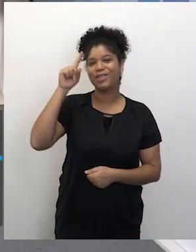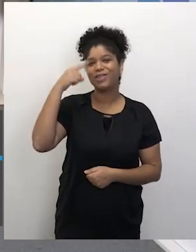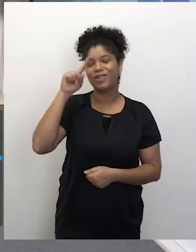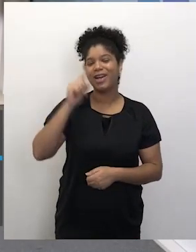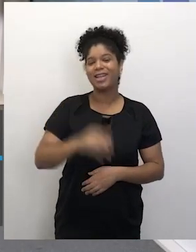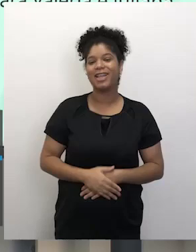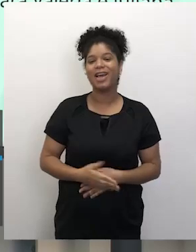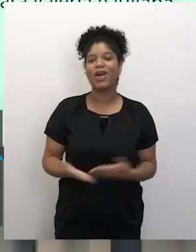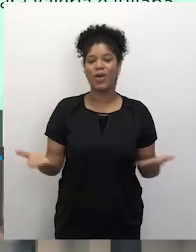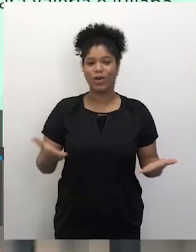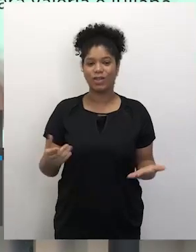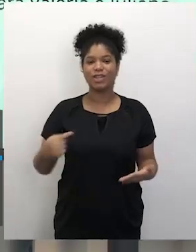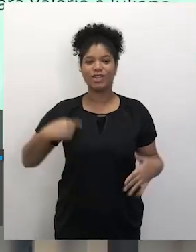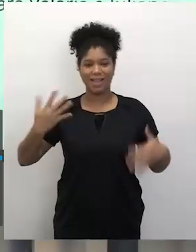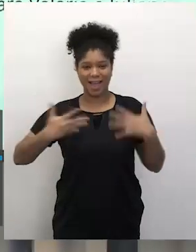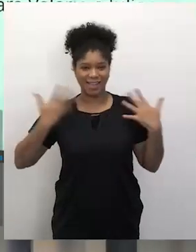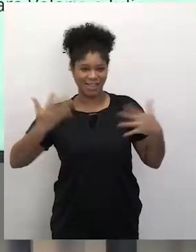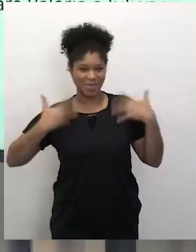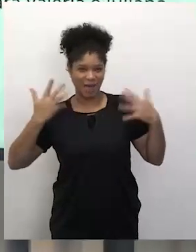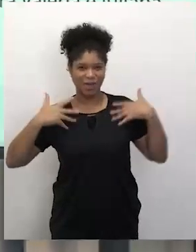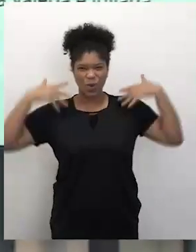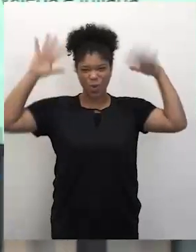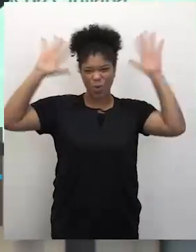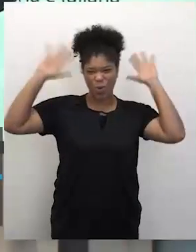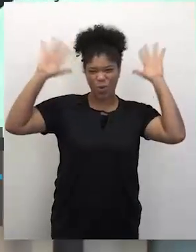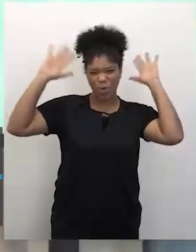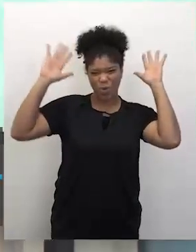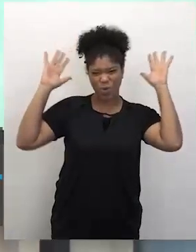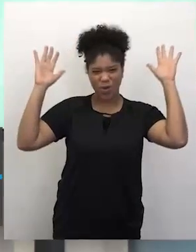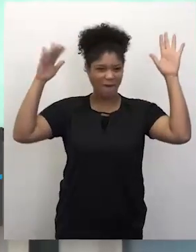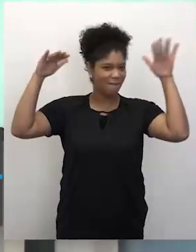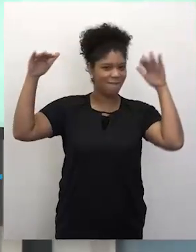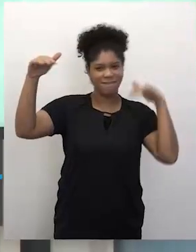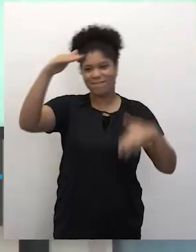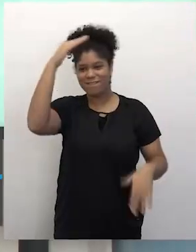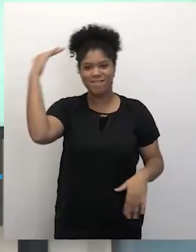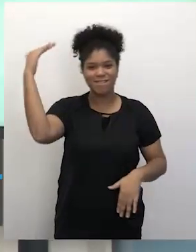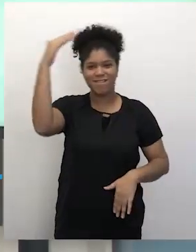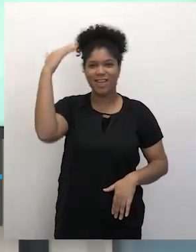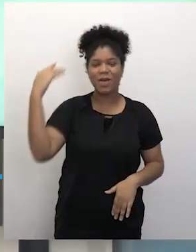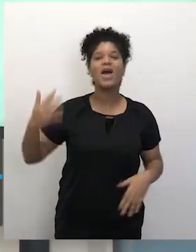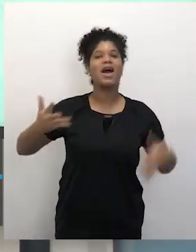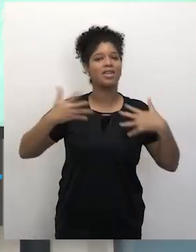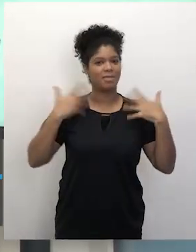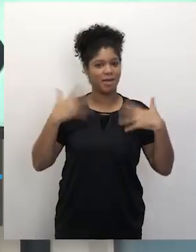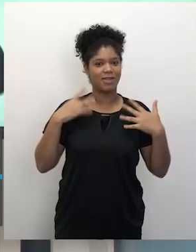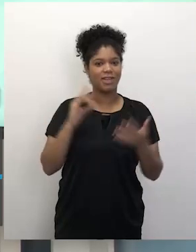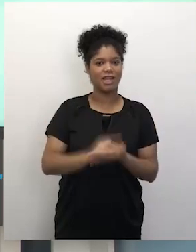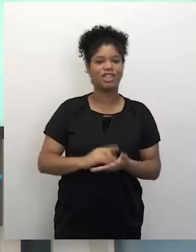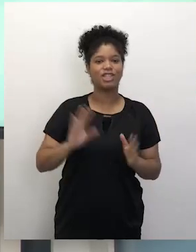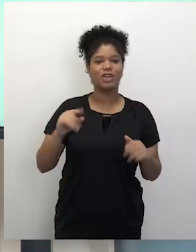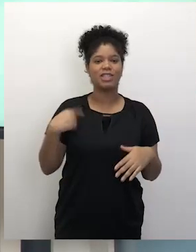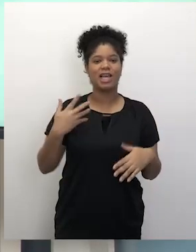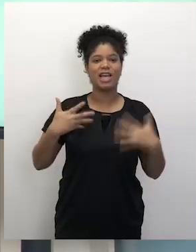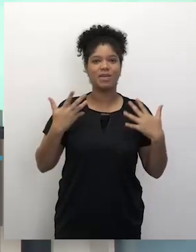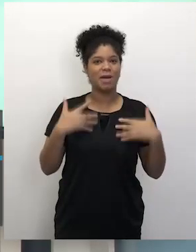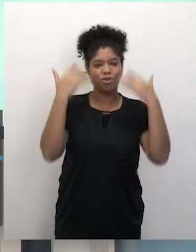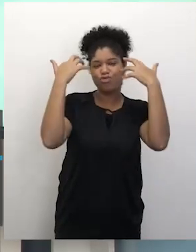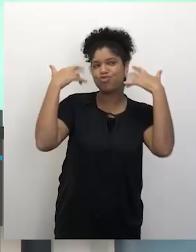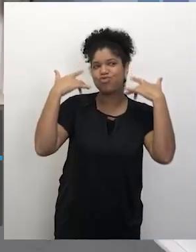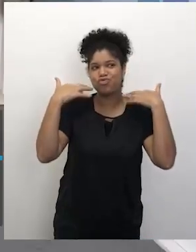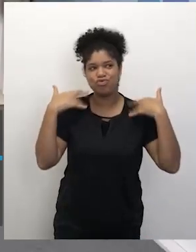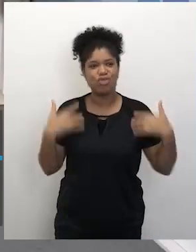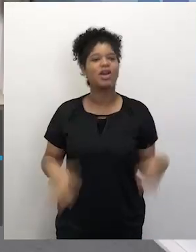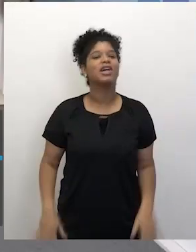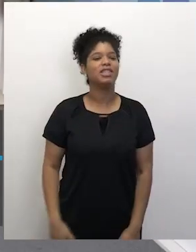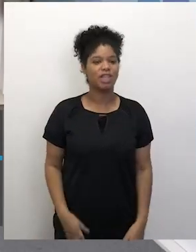aqui, ó, com o astral, ó, lá em cima. É? Lá em cima. E já, ó, suando de tanto que a gente já dançou, Mara. Já